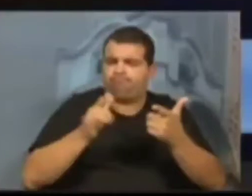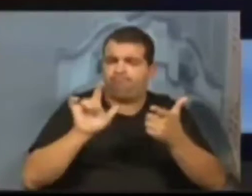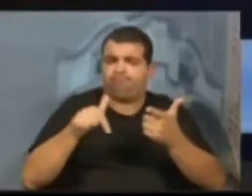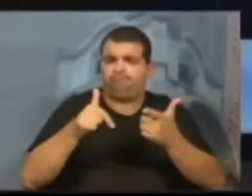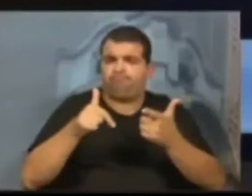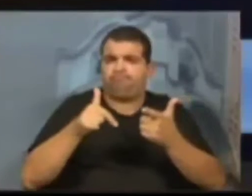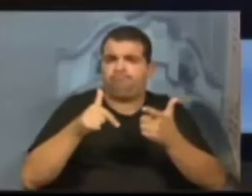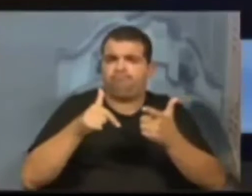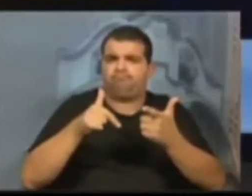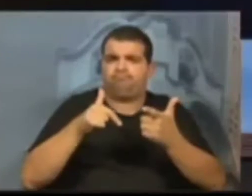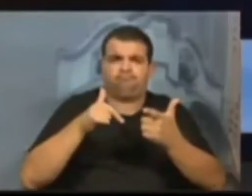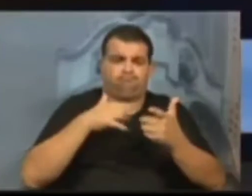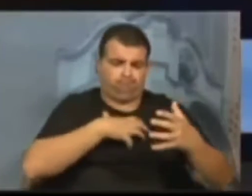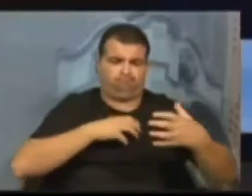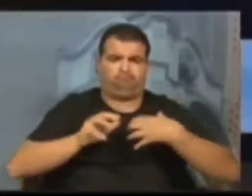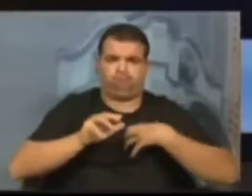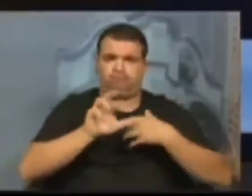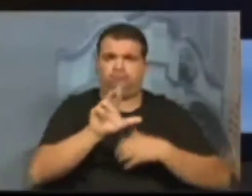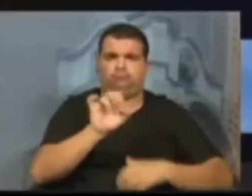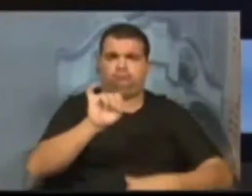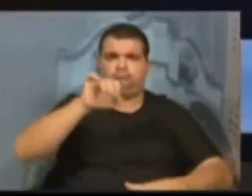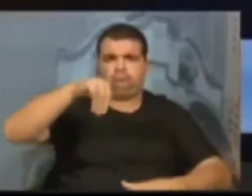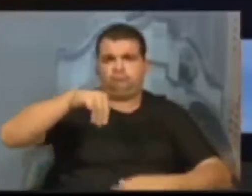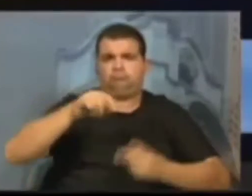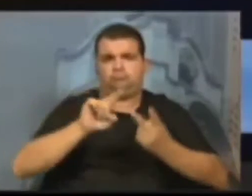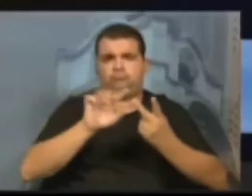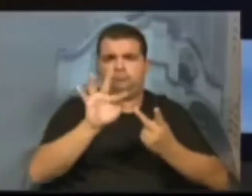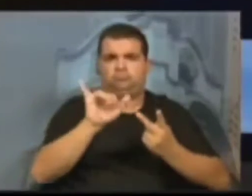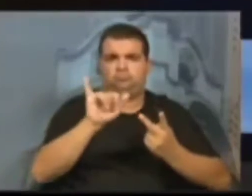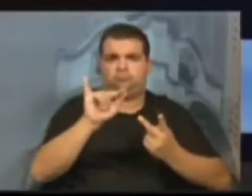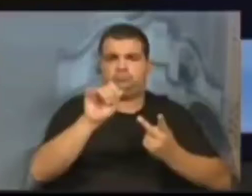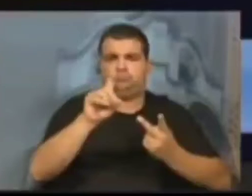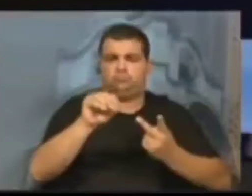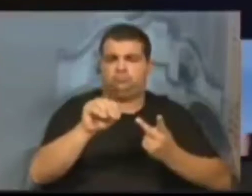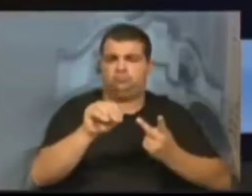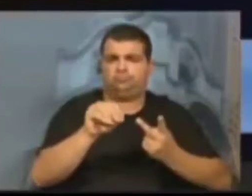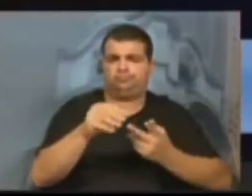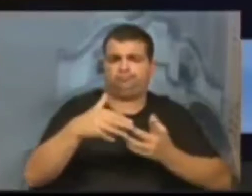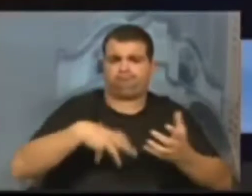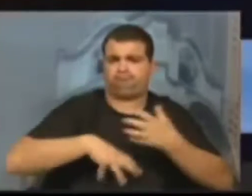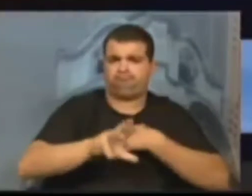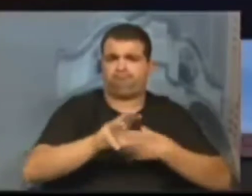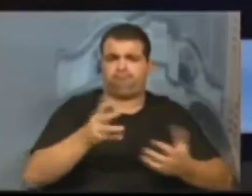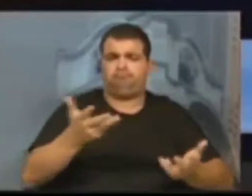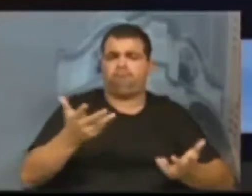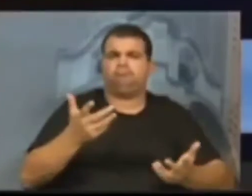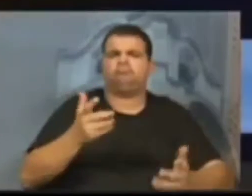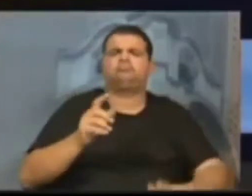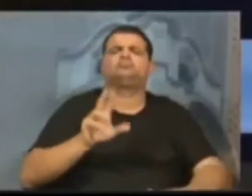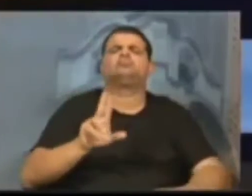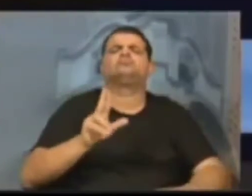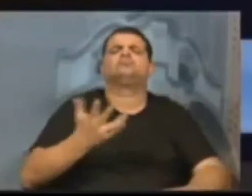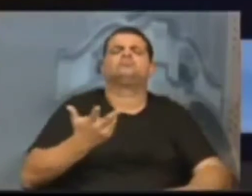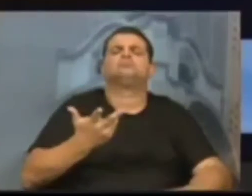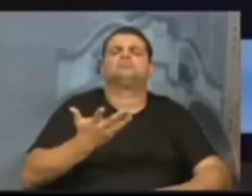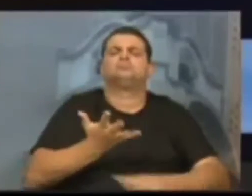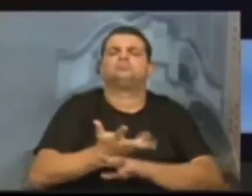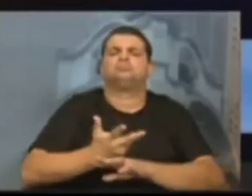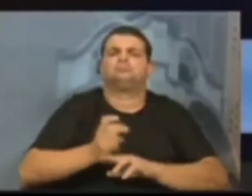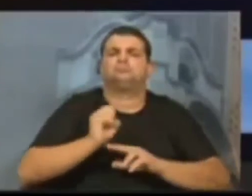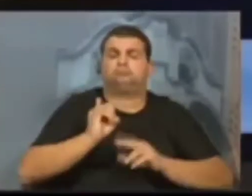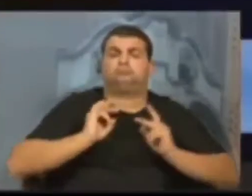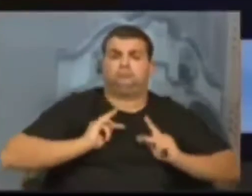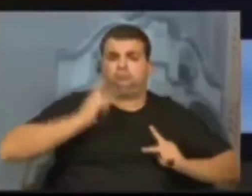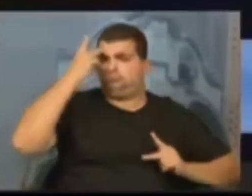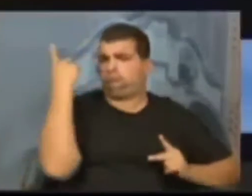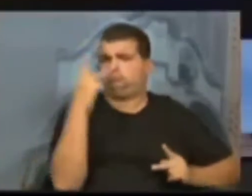ir para transplantes de rins, de fígado, porque simplesmente a gente usa o argumento, mas se a pessoa quiser usar,